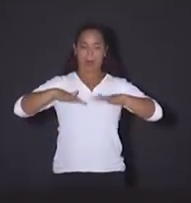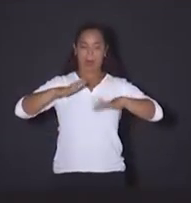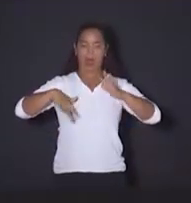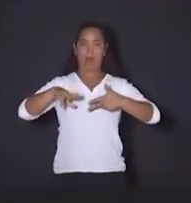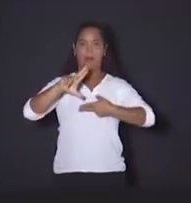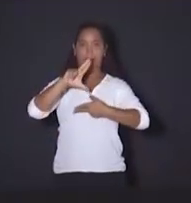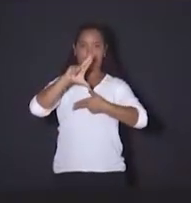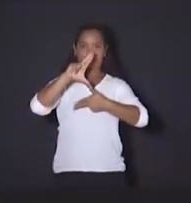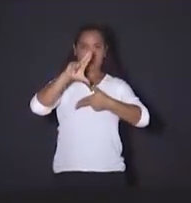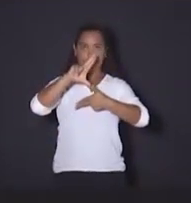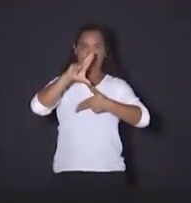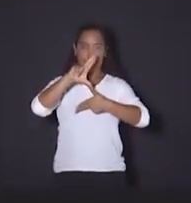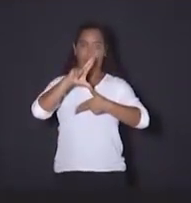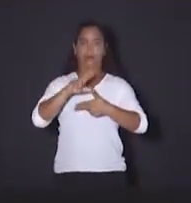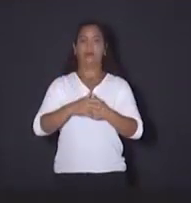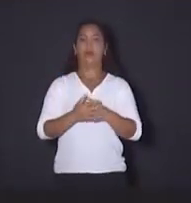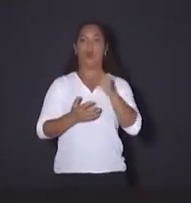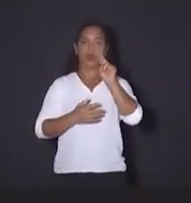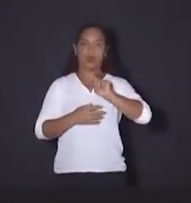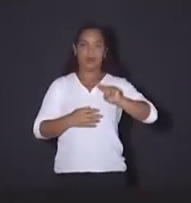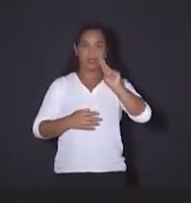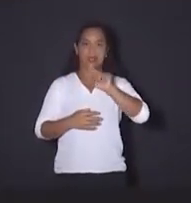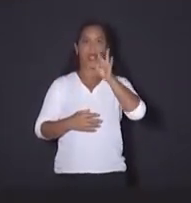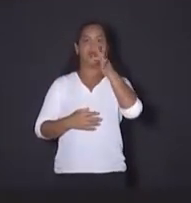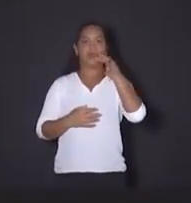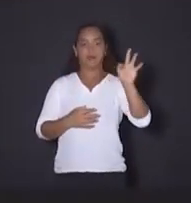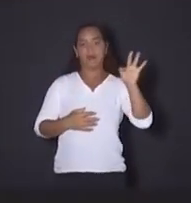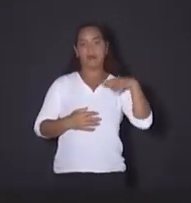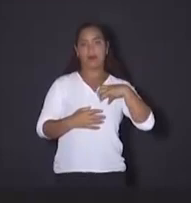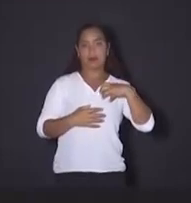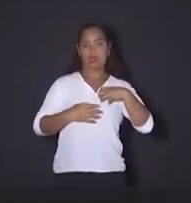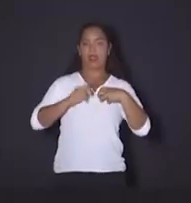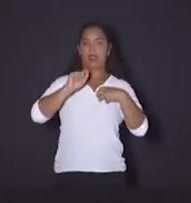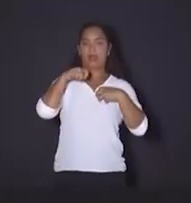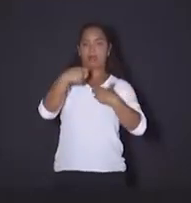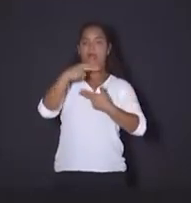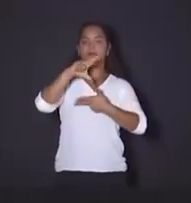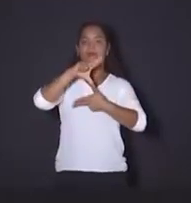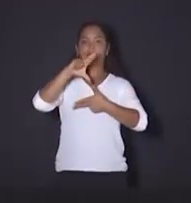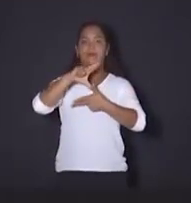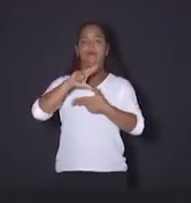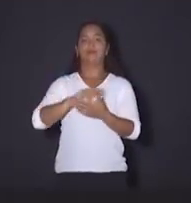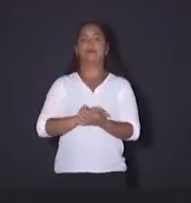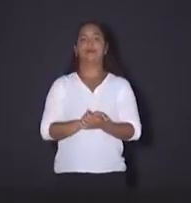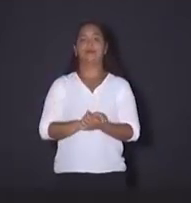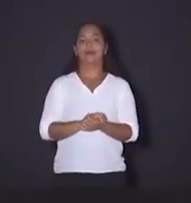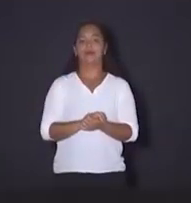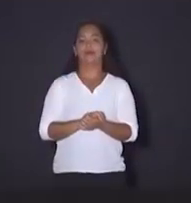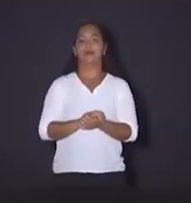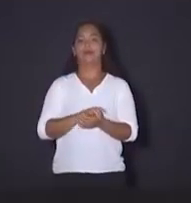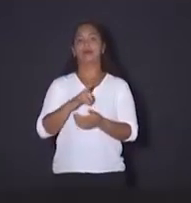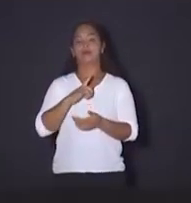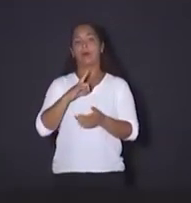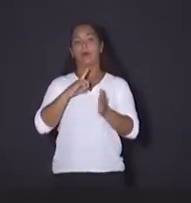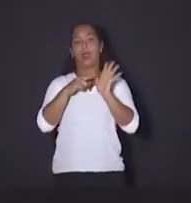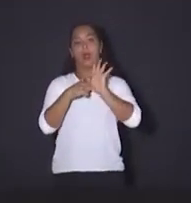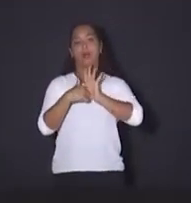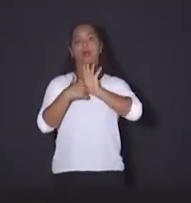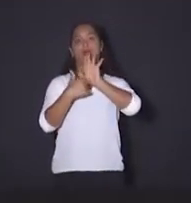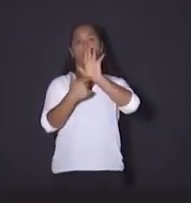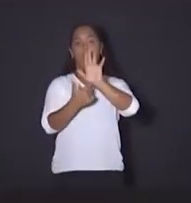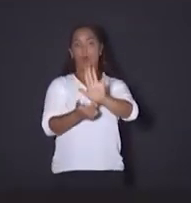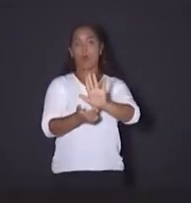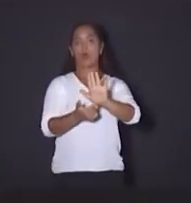Universidade Federal da Bahia, do professor Jorge Sacramento, música ao vivo, e que foi apresentada e que